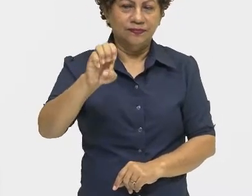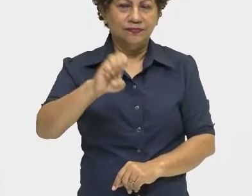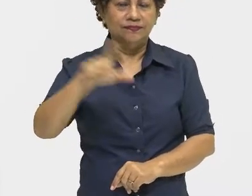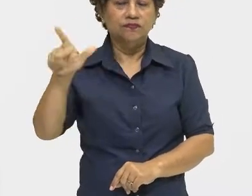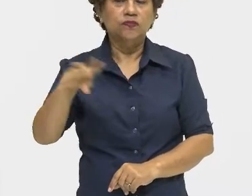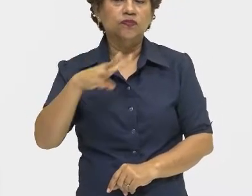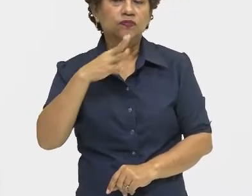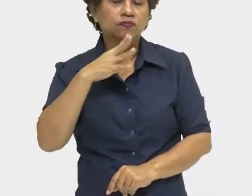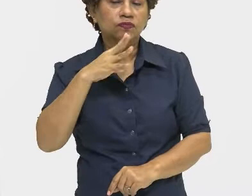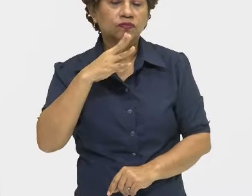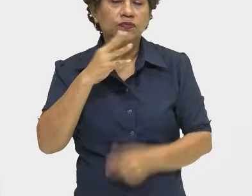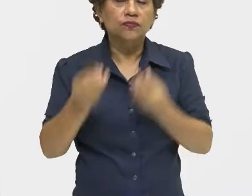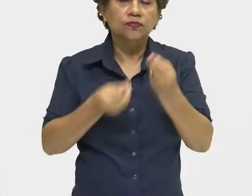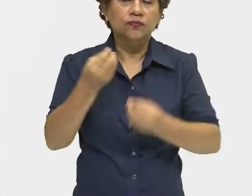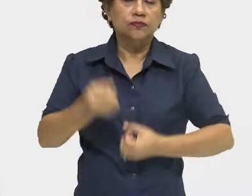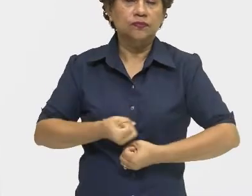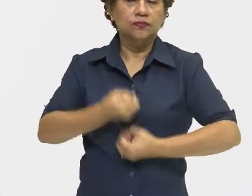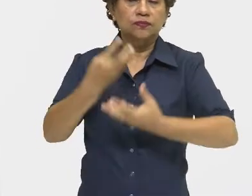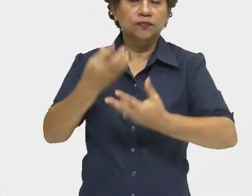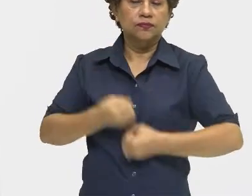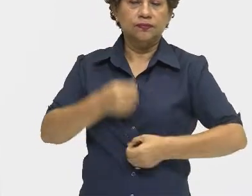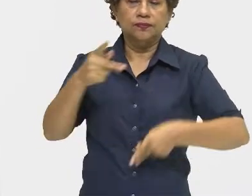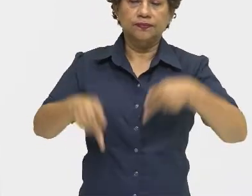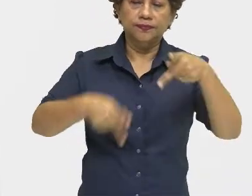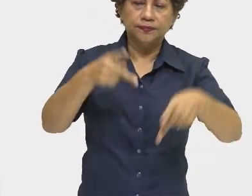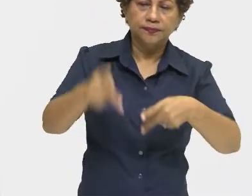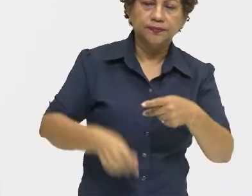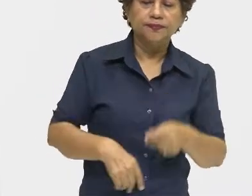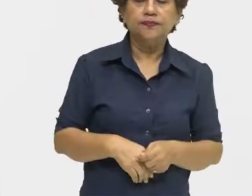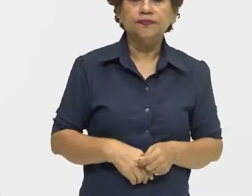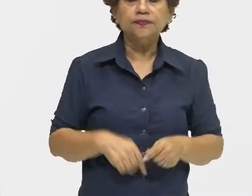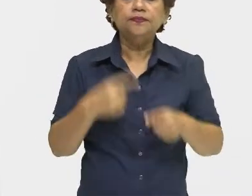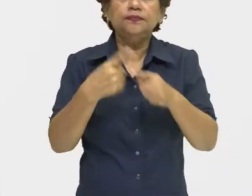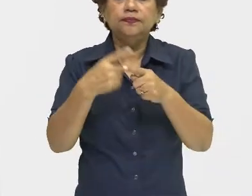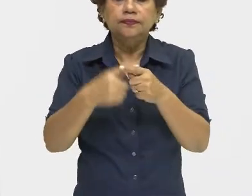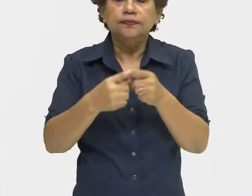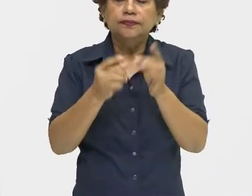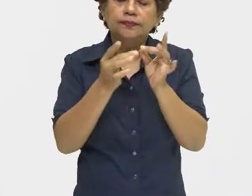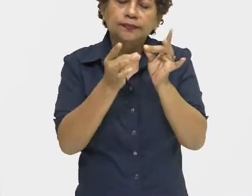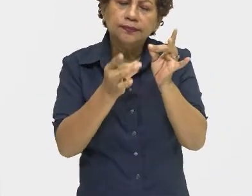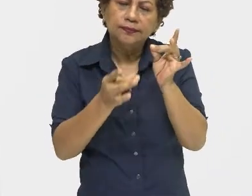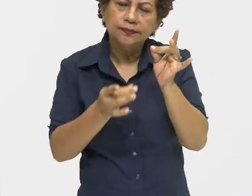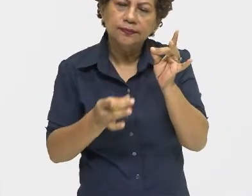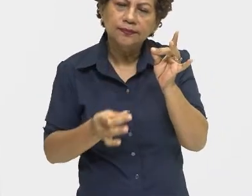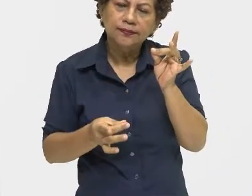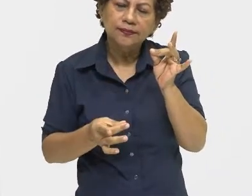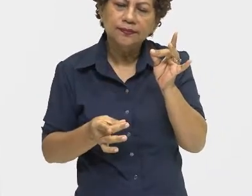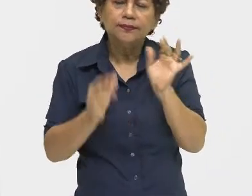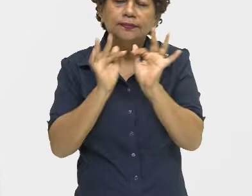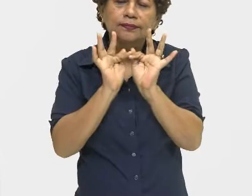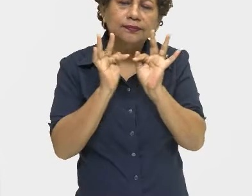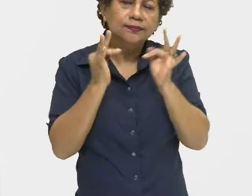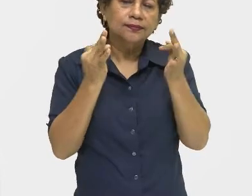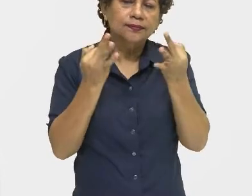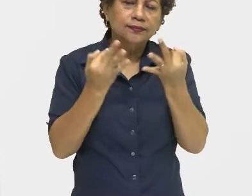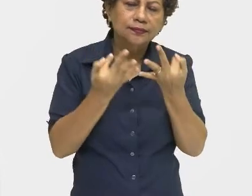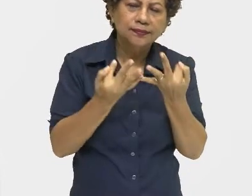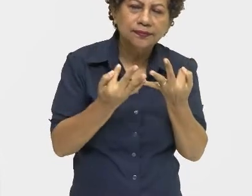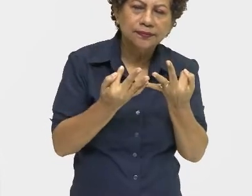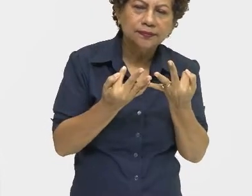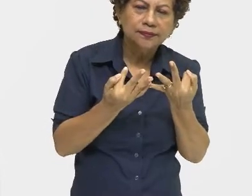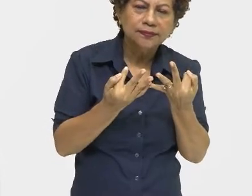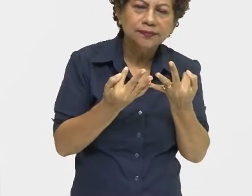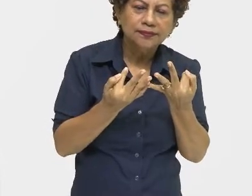popular, porque contava histórias com os folclores regionais de maneira simples, possibilitando que a população mais